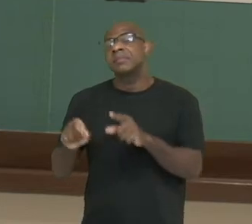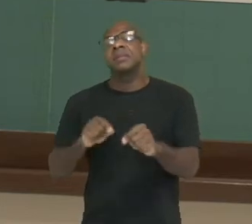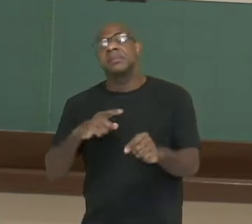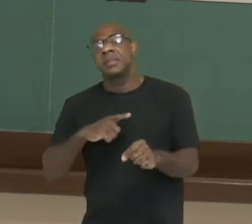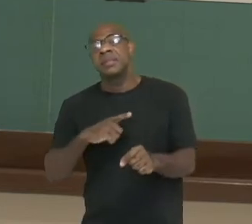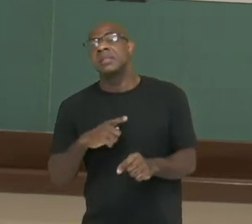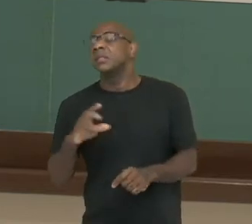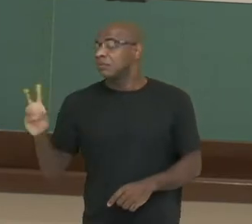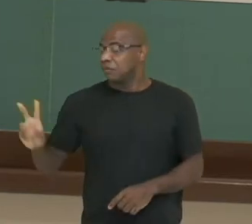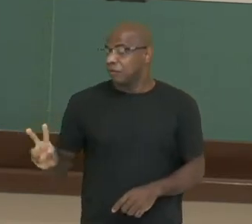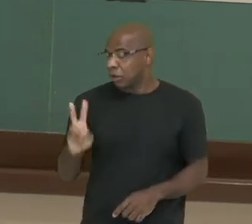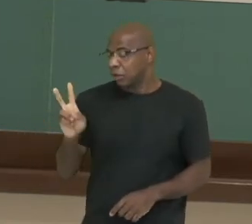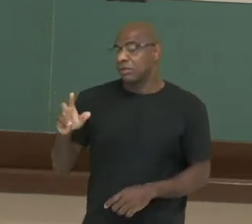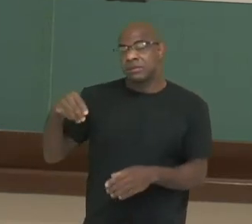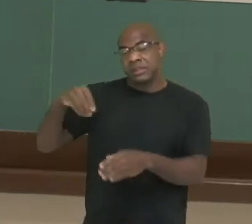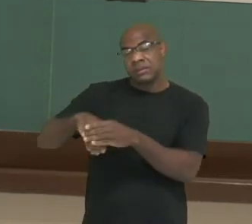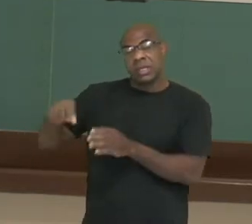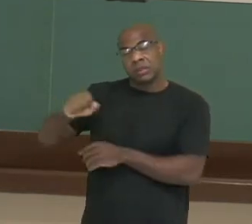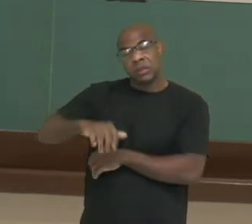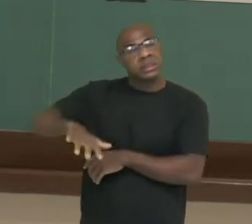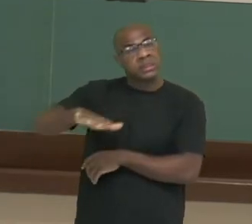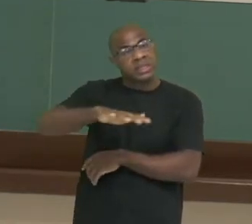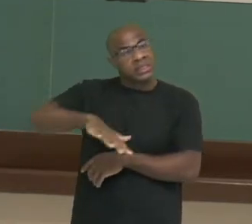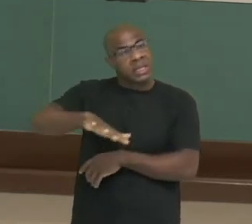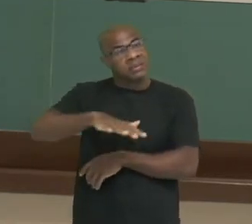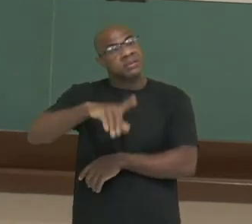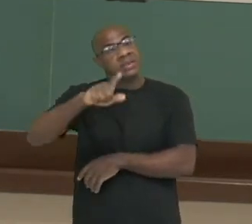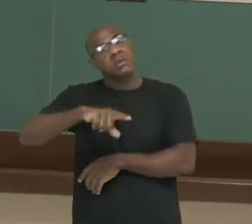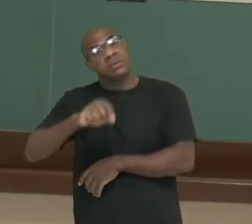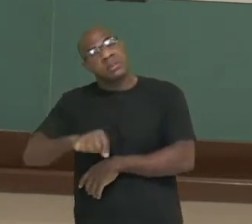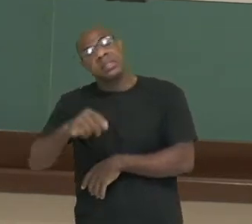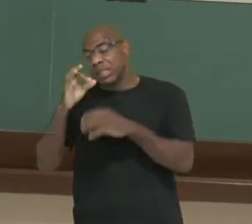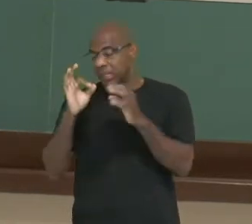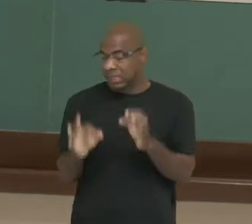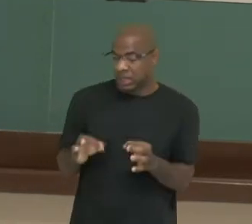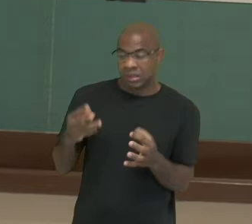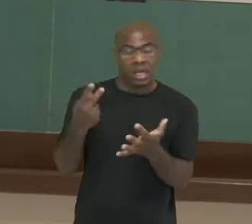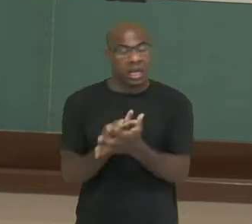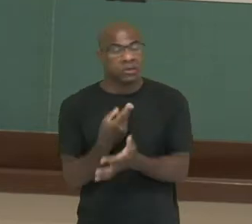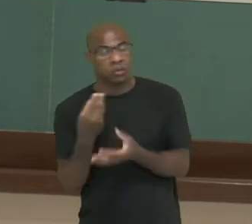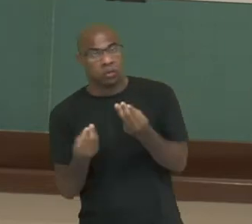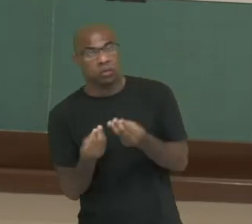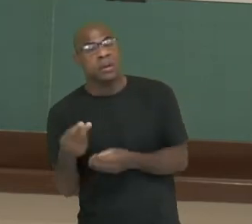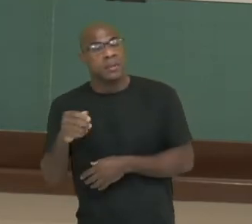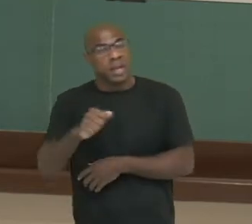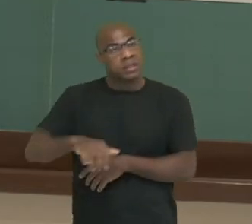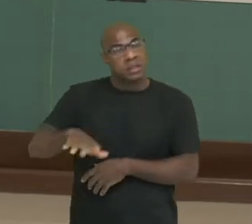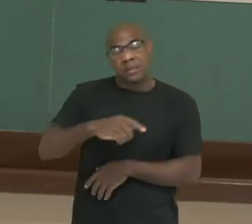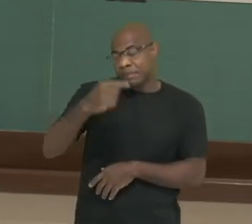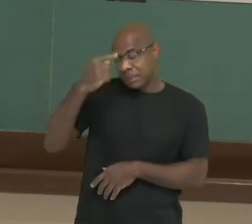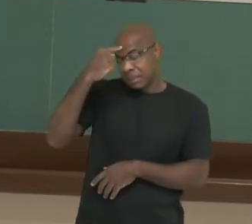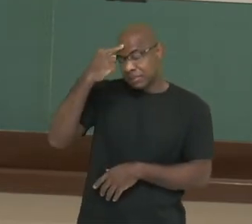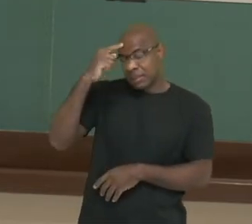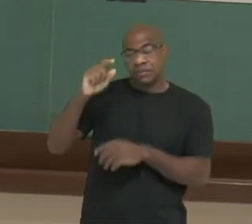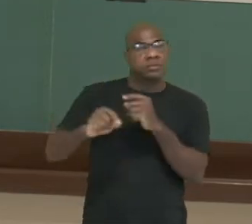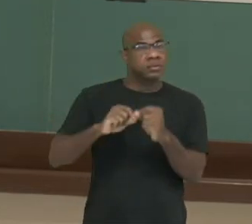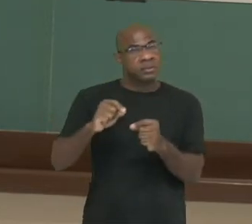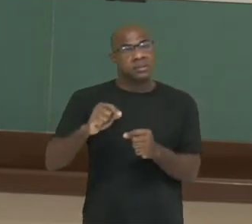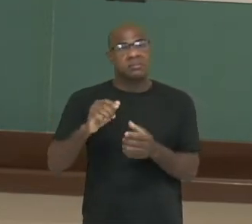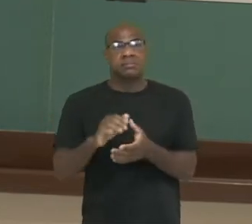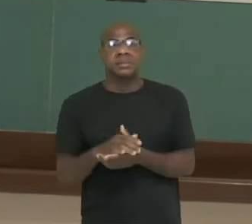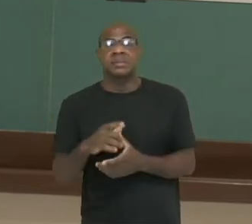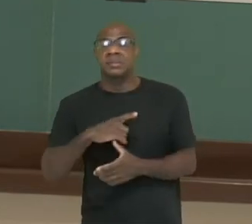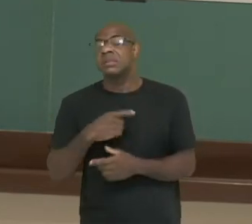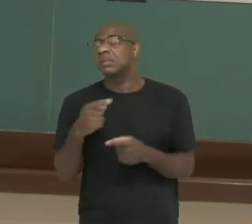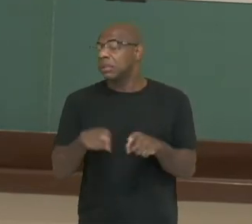também valores da sociedade, o que né, seria coerente ou não para aquela sociedade, pensamentos sobre a encenação que levavam